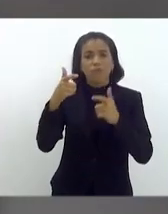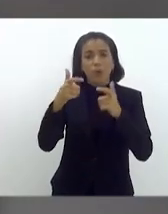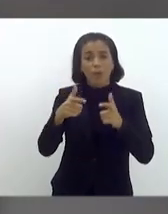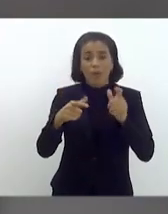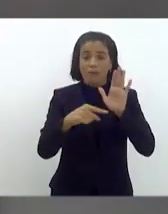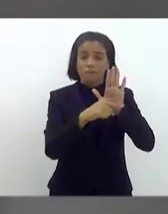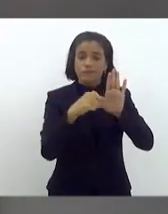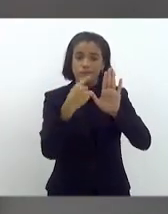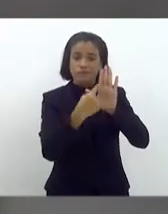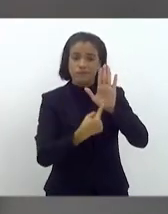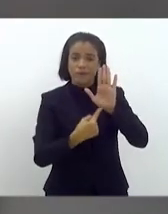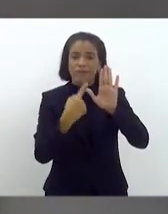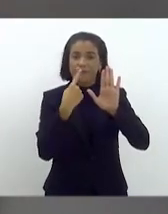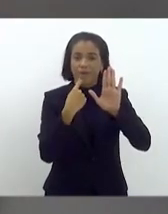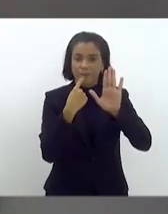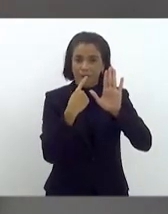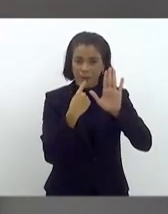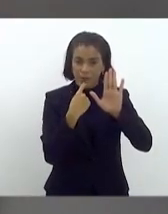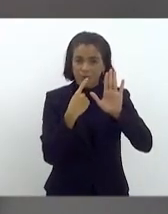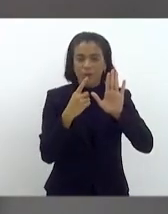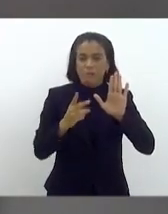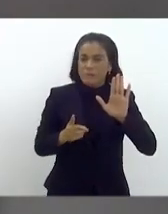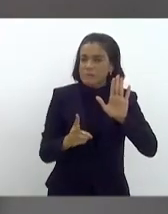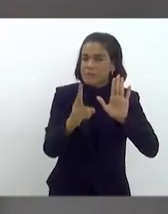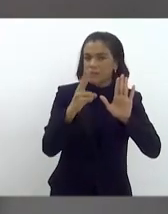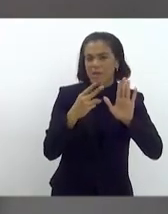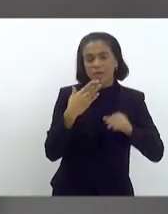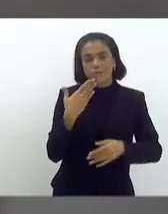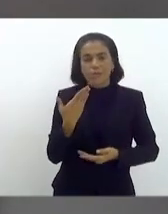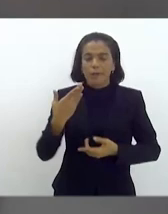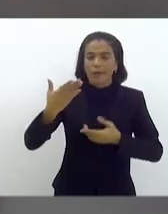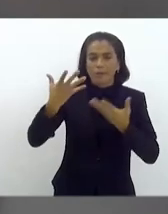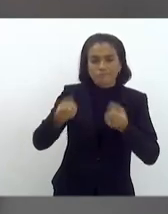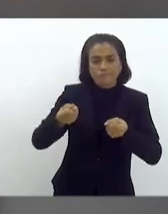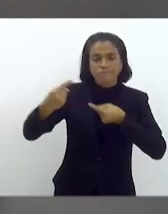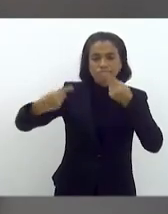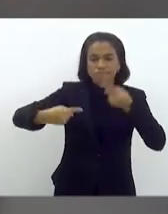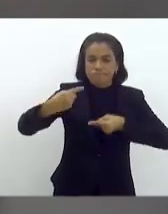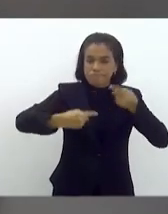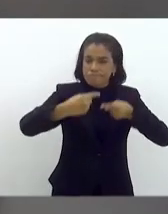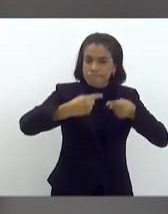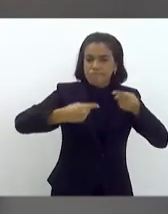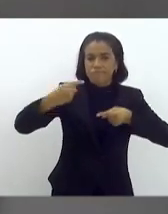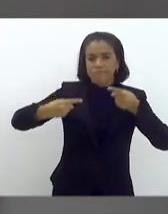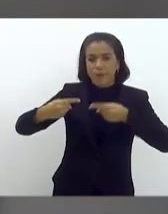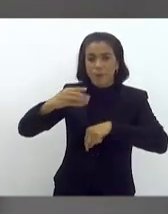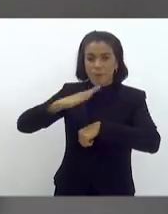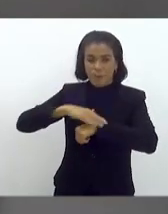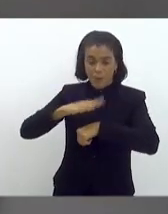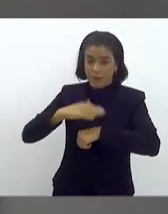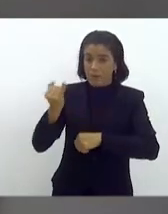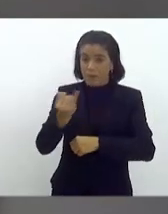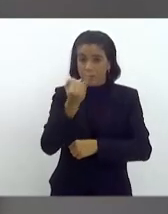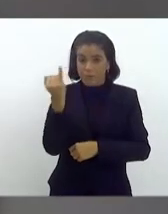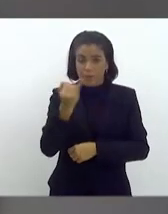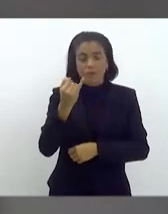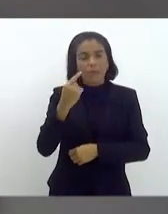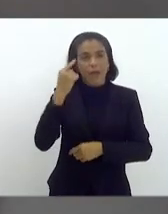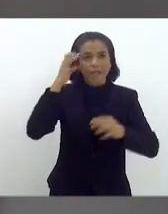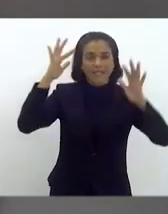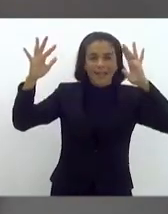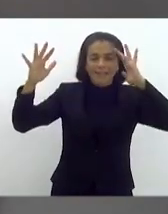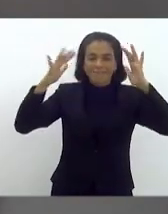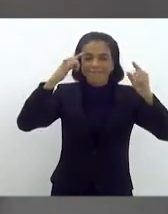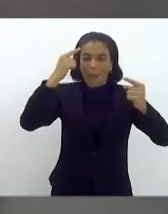lei do sinal vermelho então toda vez que a gente se propõe a fazer essas discussões a participar desses desses momentos aqui que são tão importantes acho que surgem